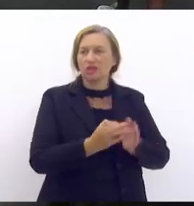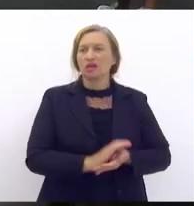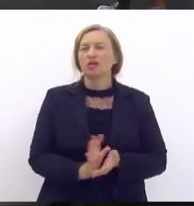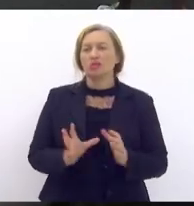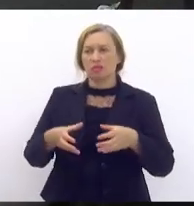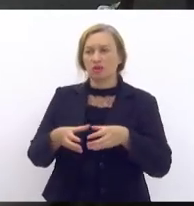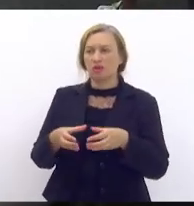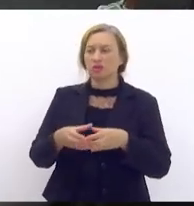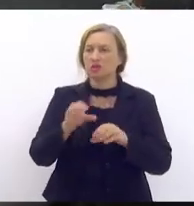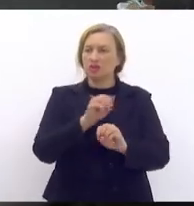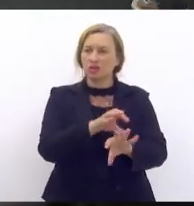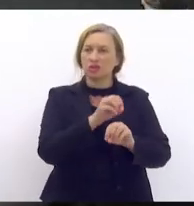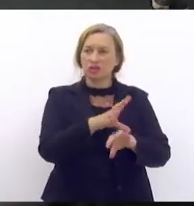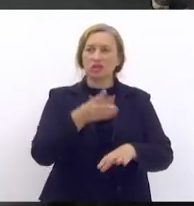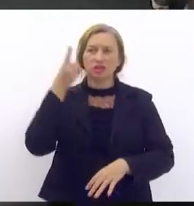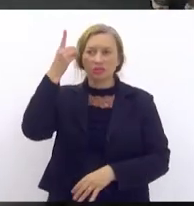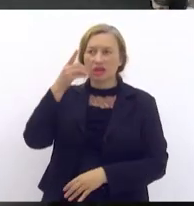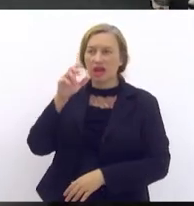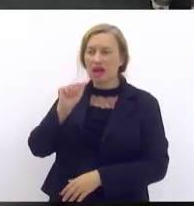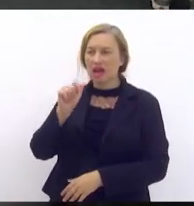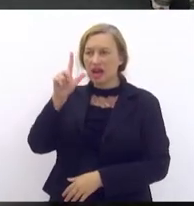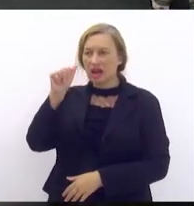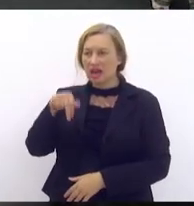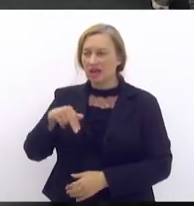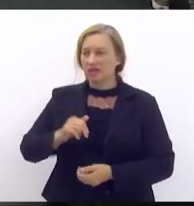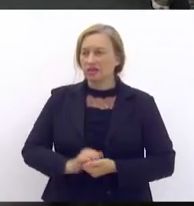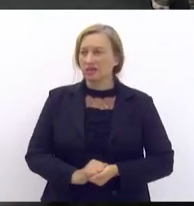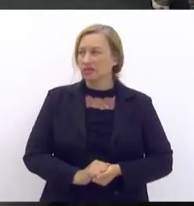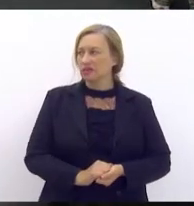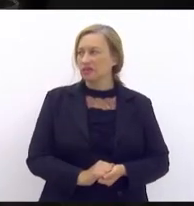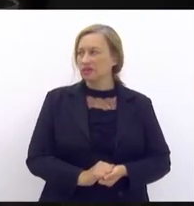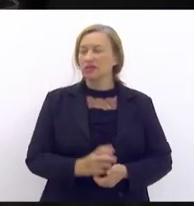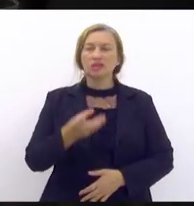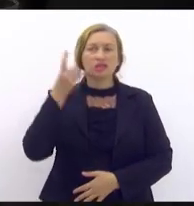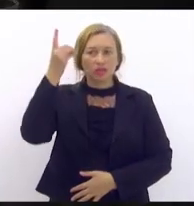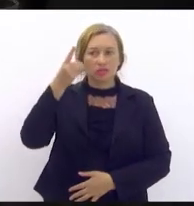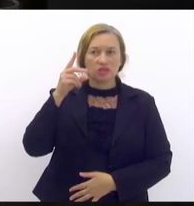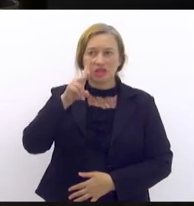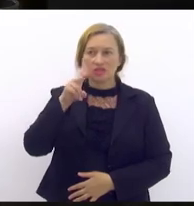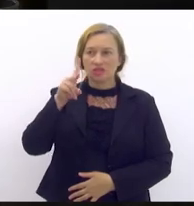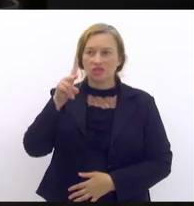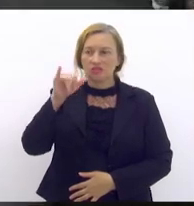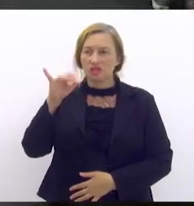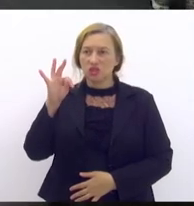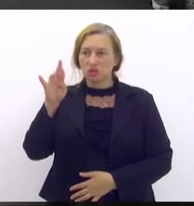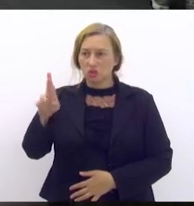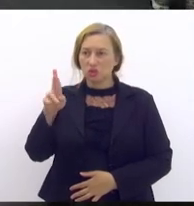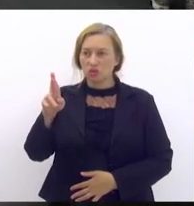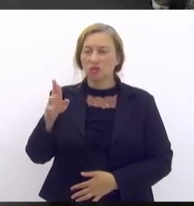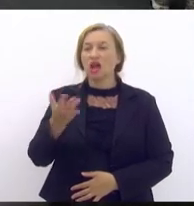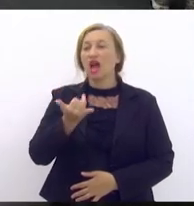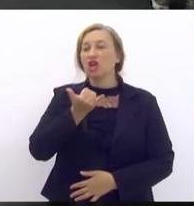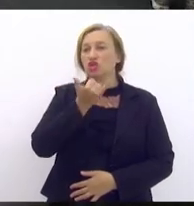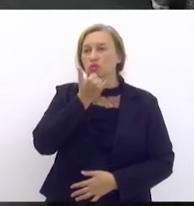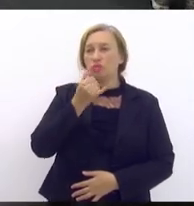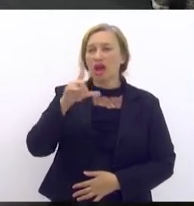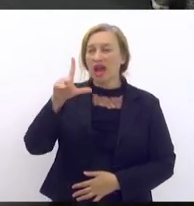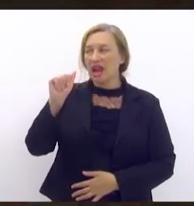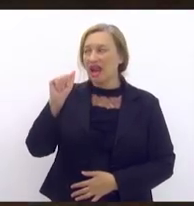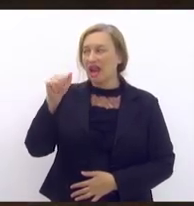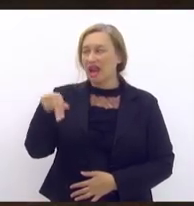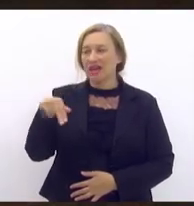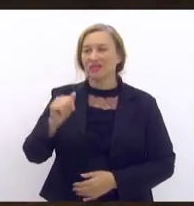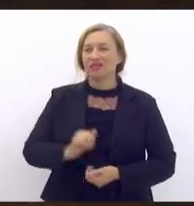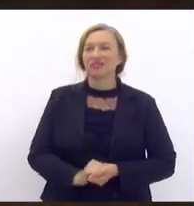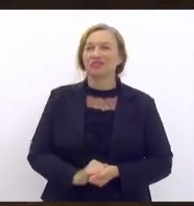Pela Comissão de Educação, deputado Alan Lopes. Deputado Vitor Júnior. Alan está aí. Alan Lopes. Deputado Alan Lopes.